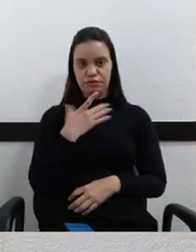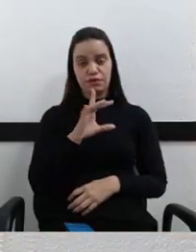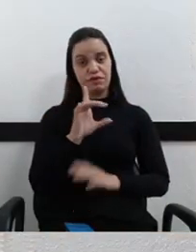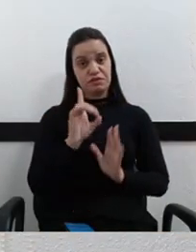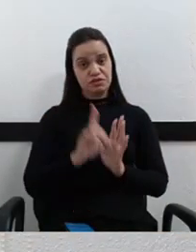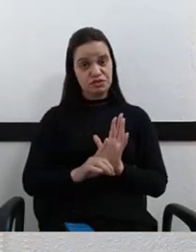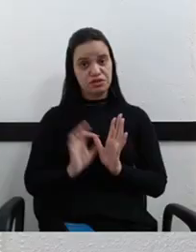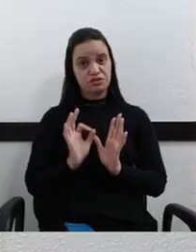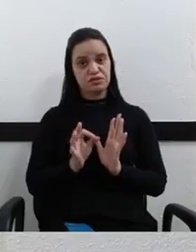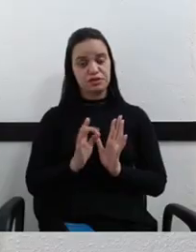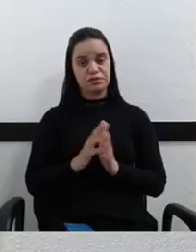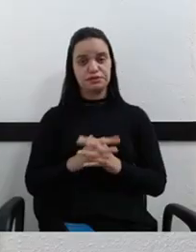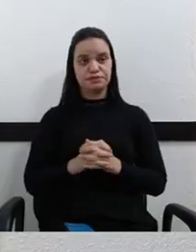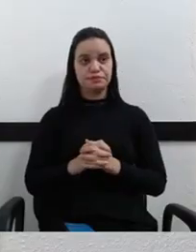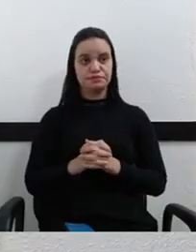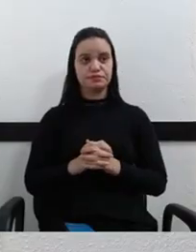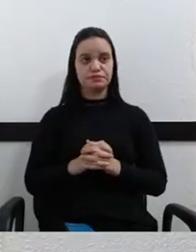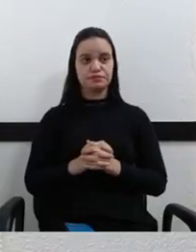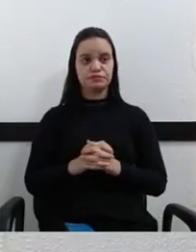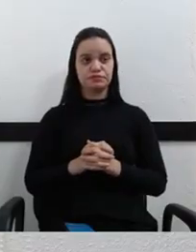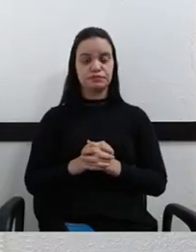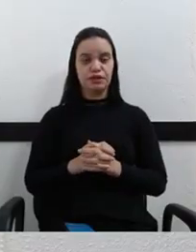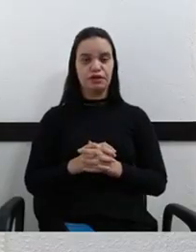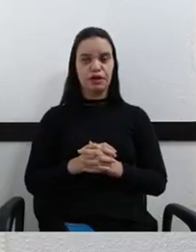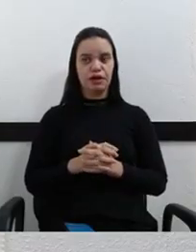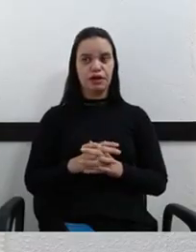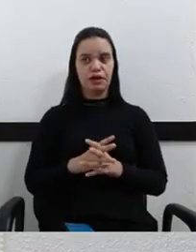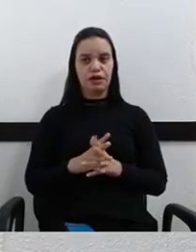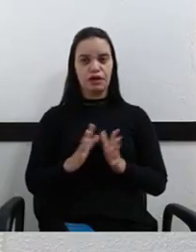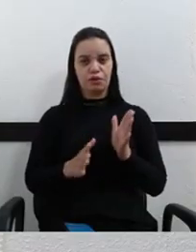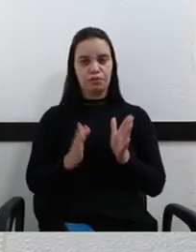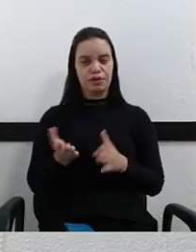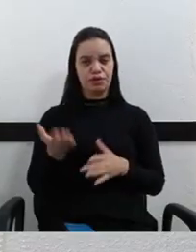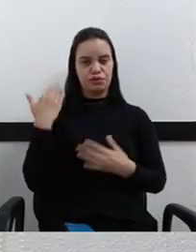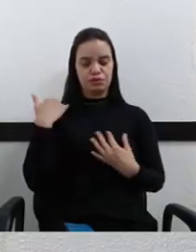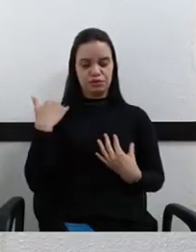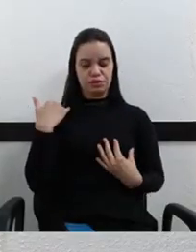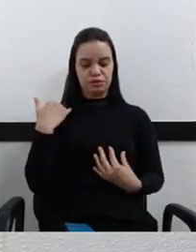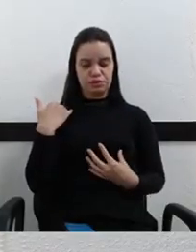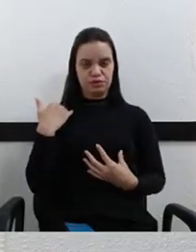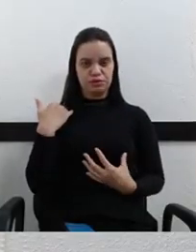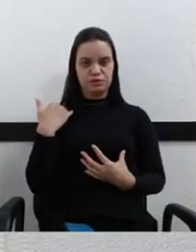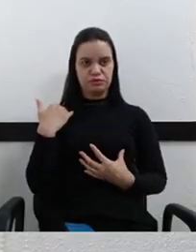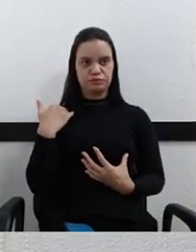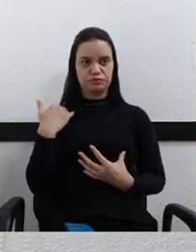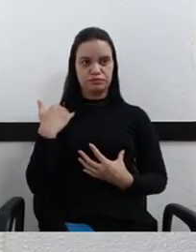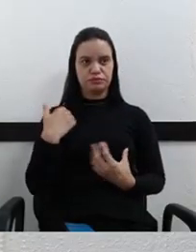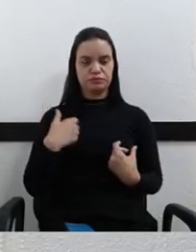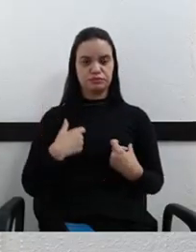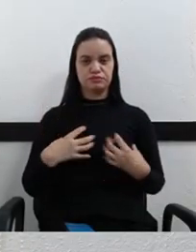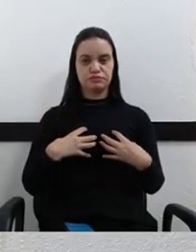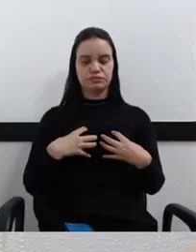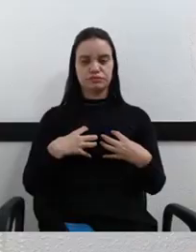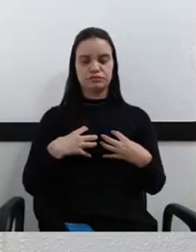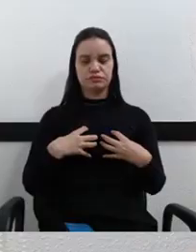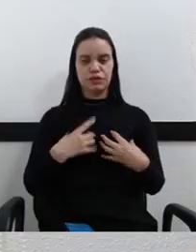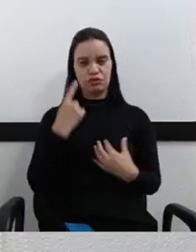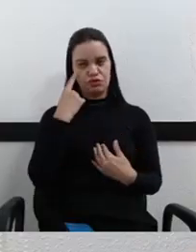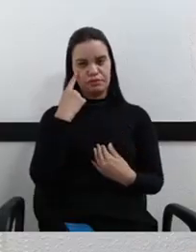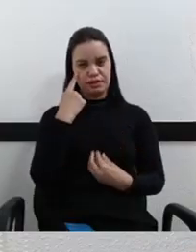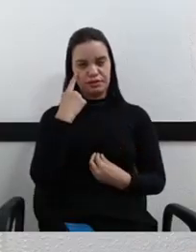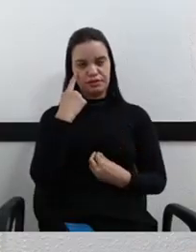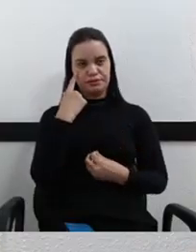coisa. E há algum tempo, eu tenho conversado com a gestão, com a Bruna pessoalmente, se existe uma forma de repensar